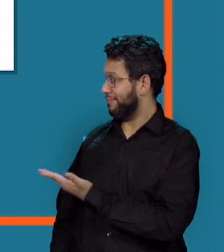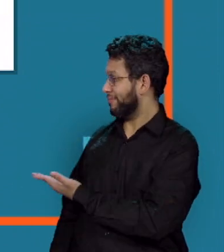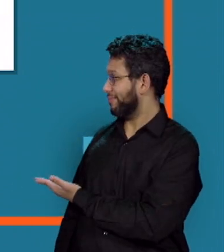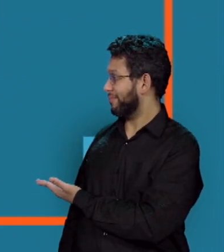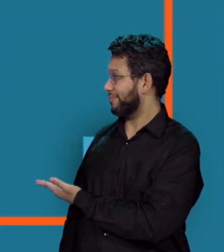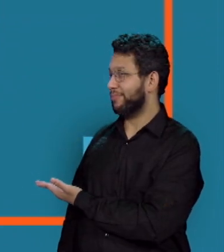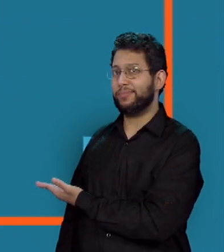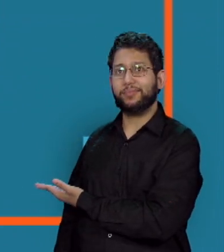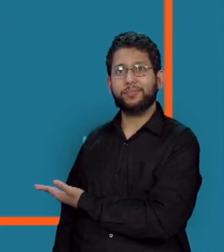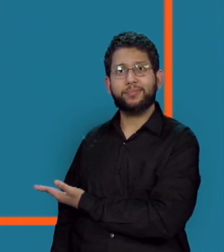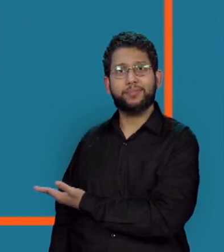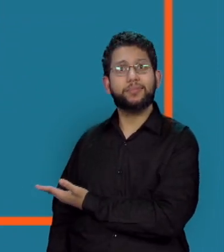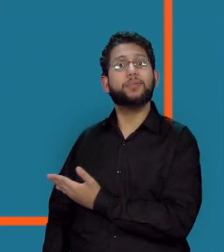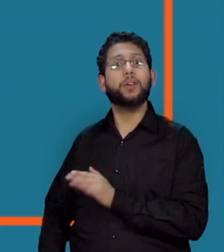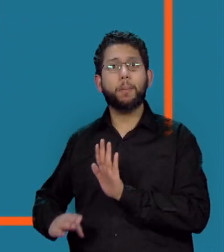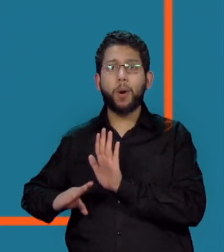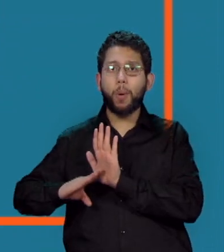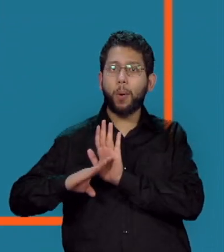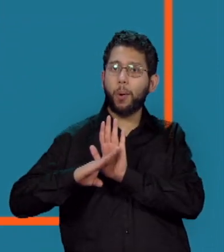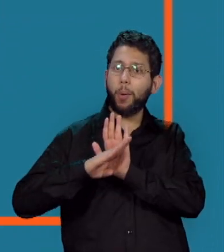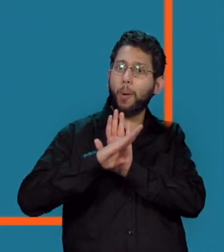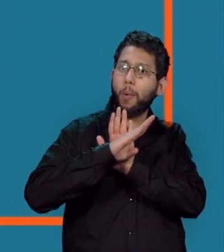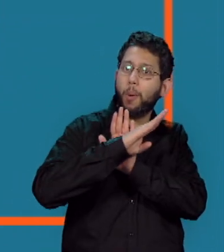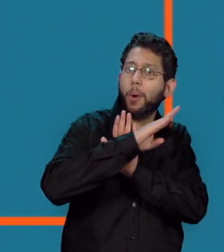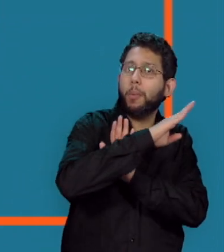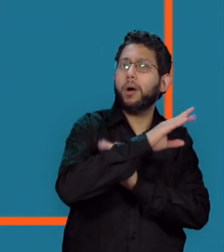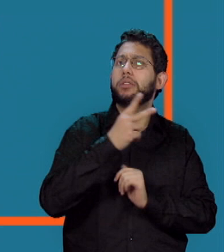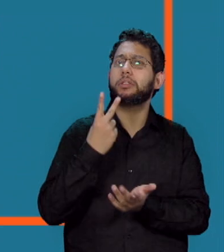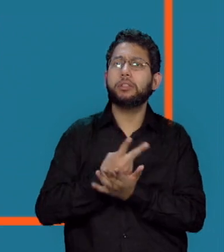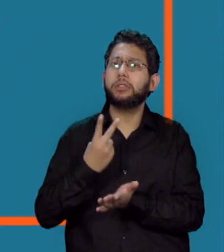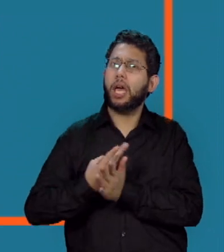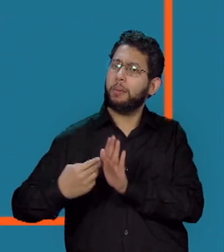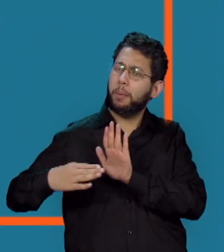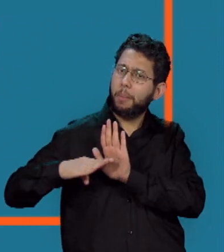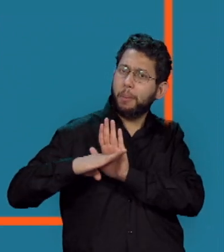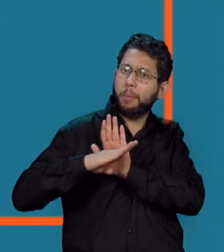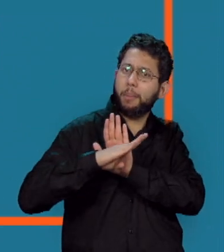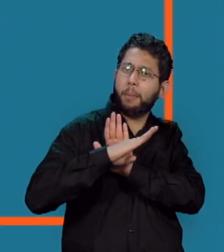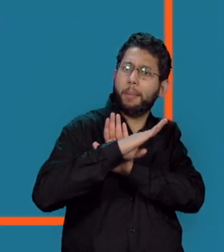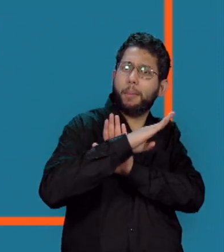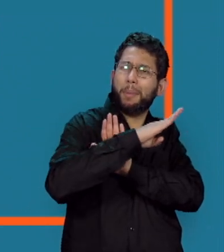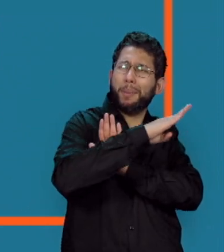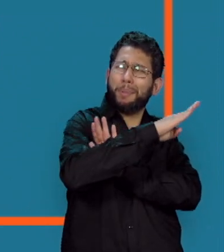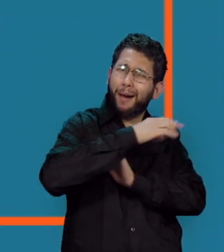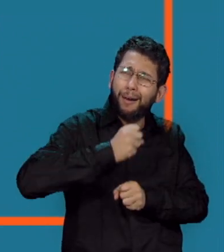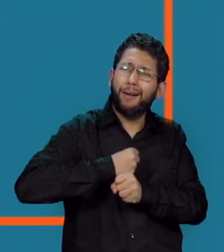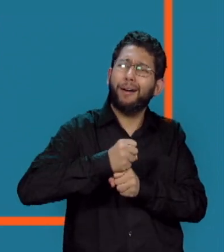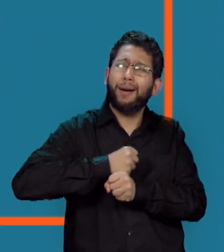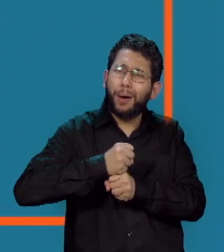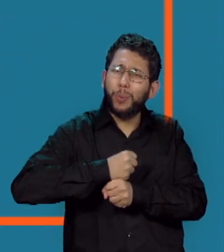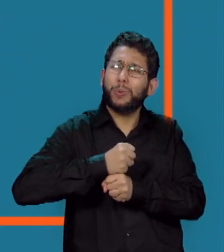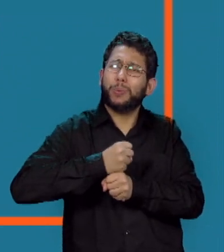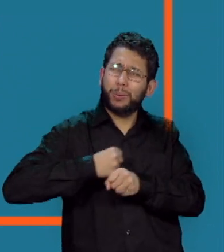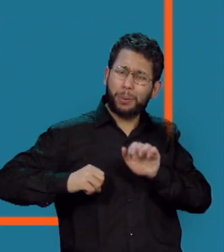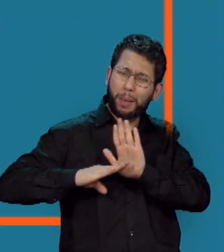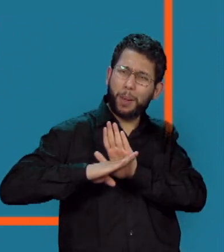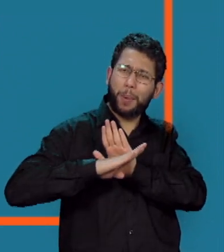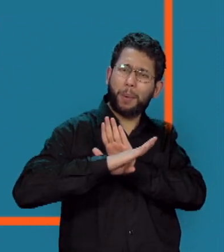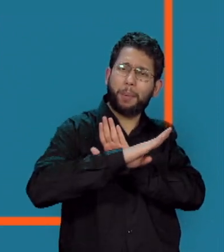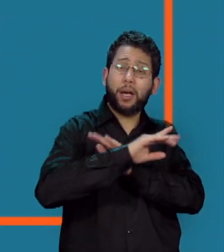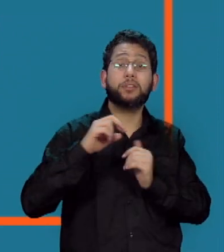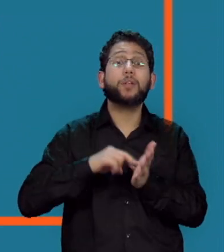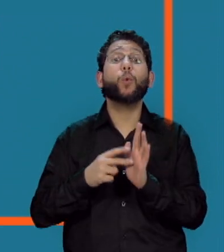gente vai ver esse gráfico em ascendência, né? Como uma linha contínua e ascendente. Isso quer dizer mais obras